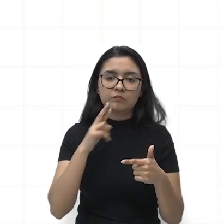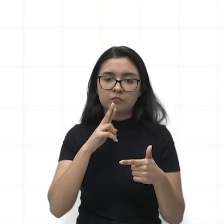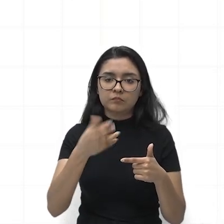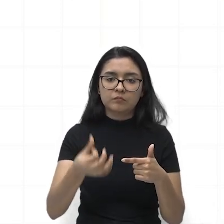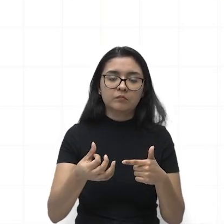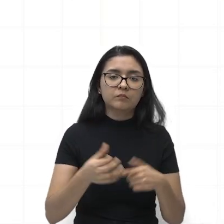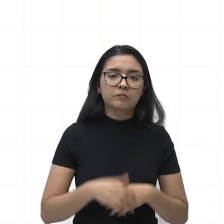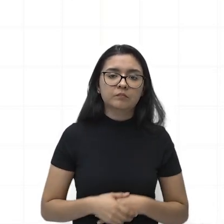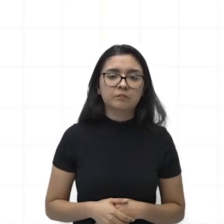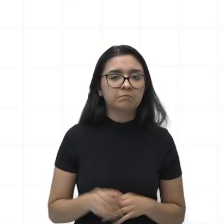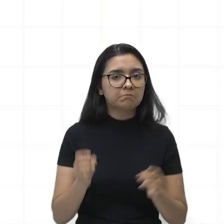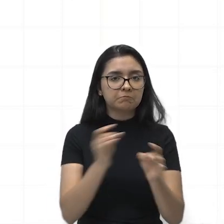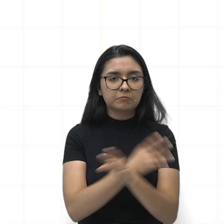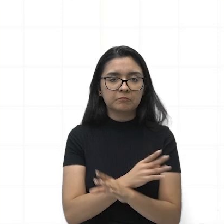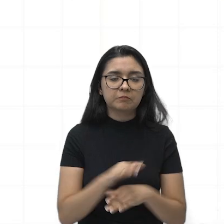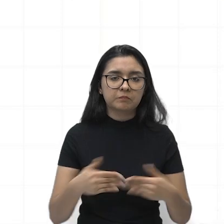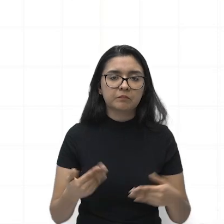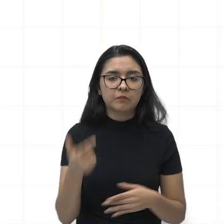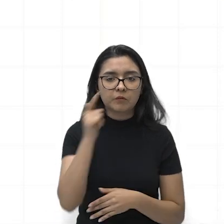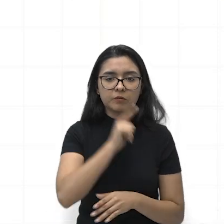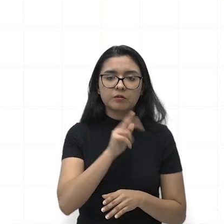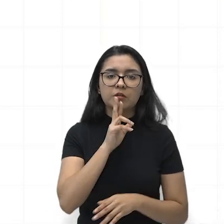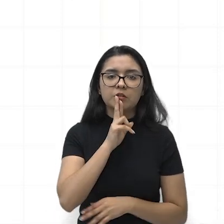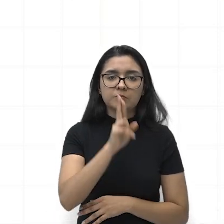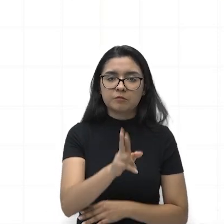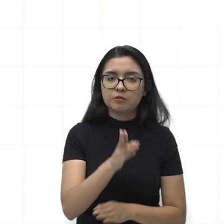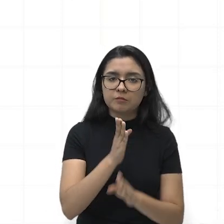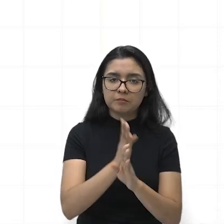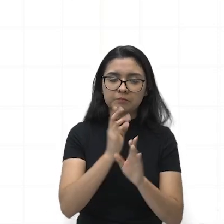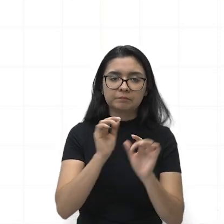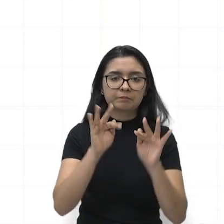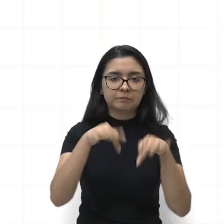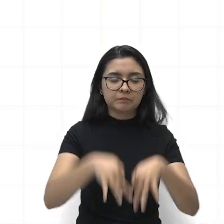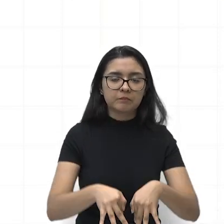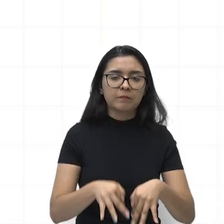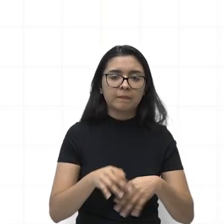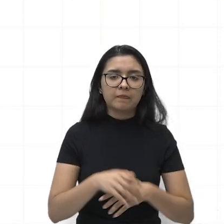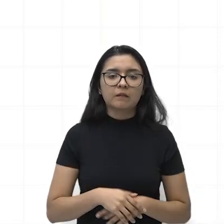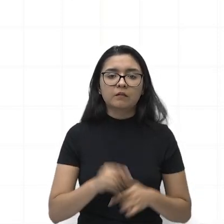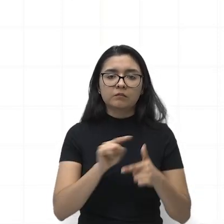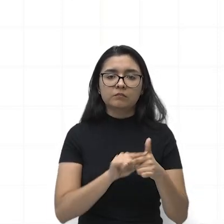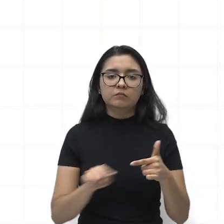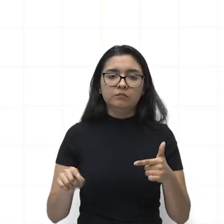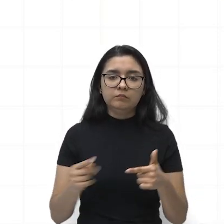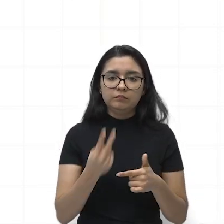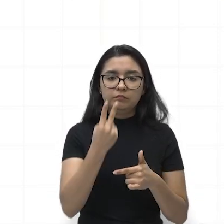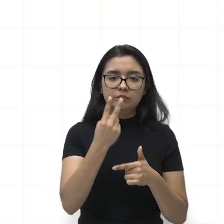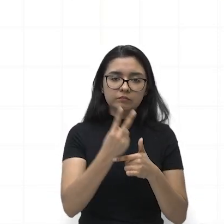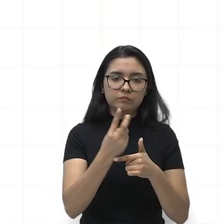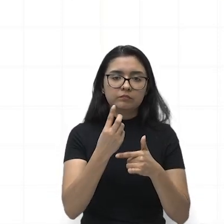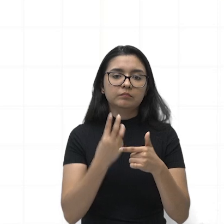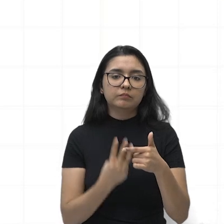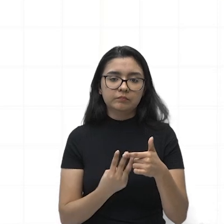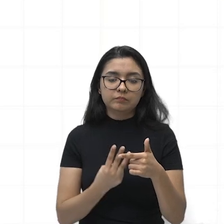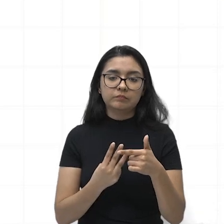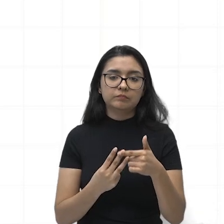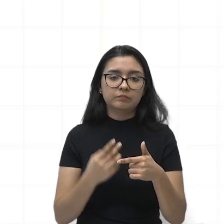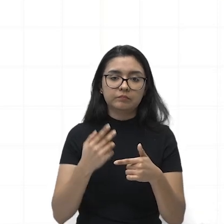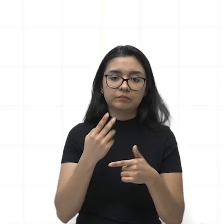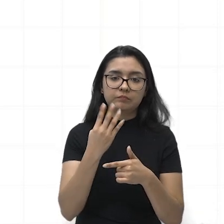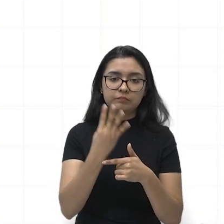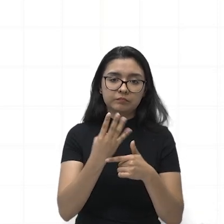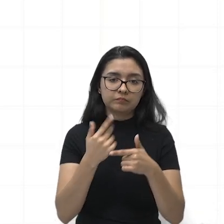6. Pronto. Chegamos aí na nossa resposta aí da nossa divisão de 2/3 por 4/7,